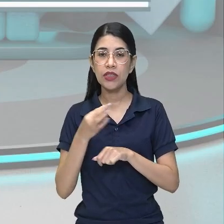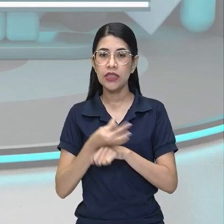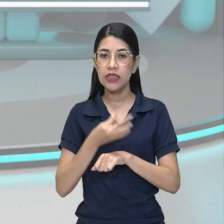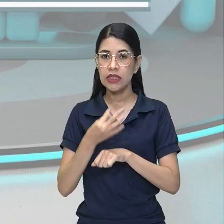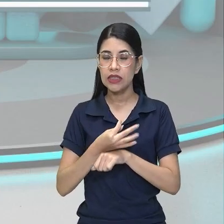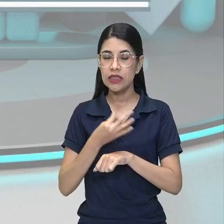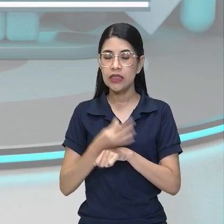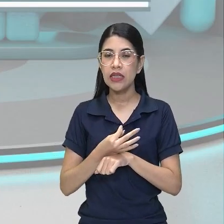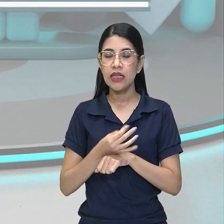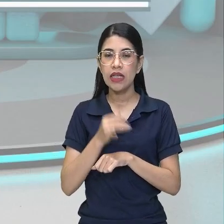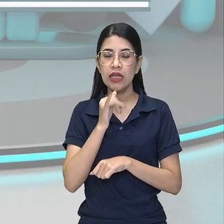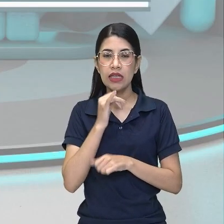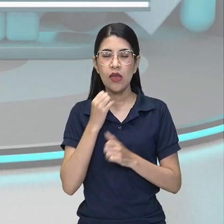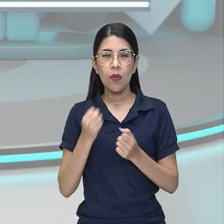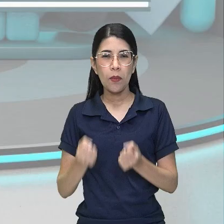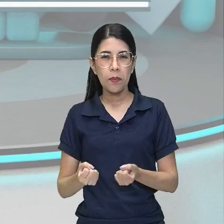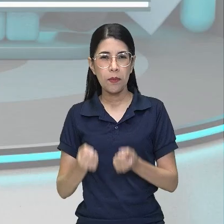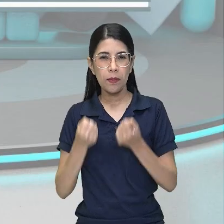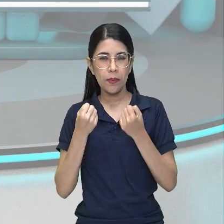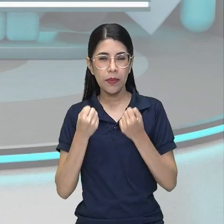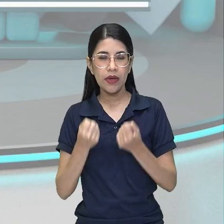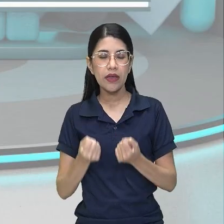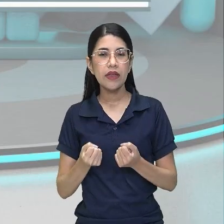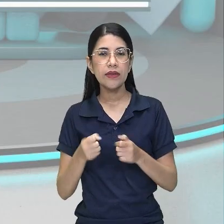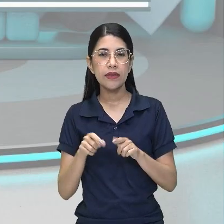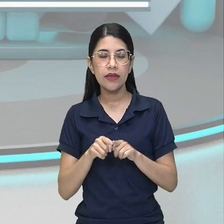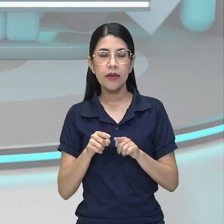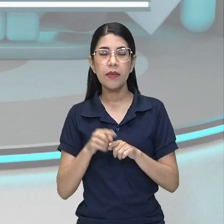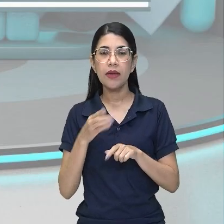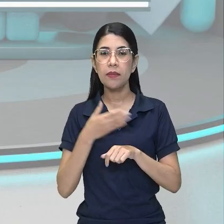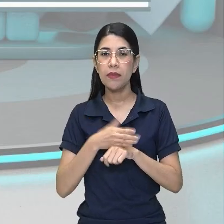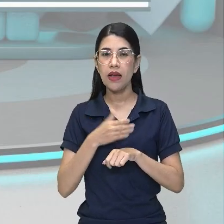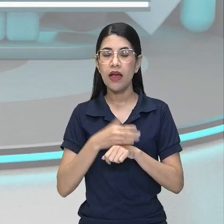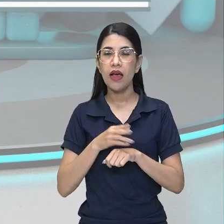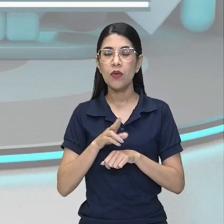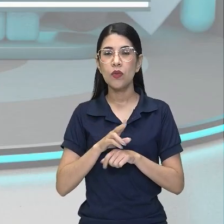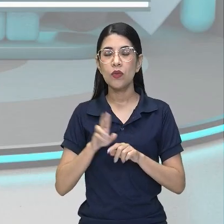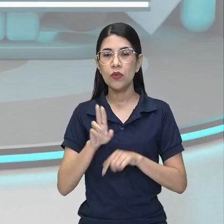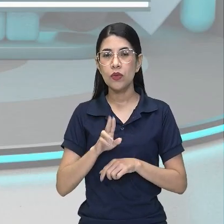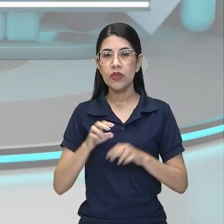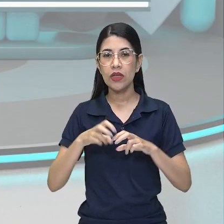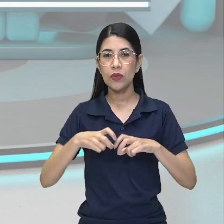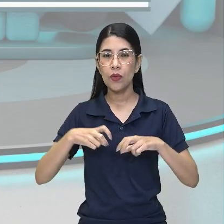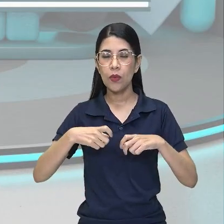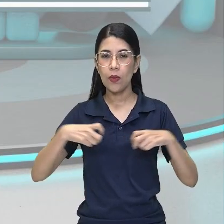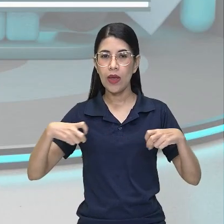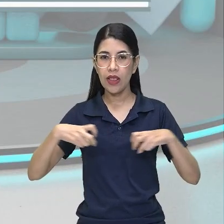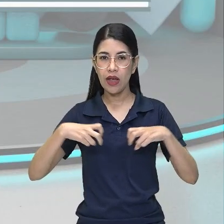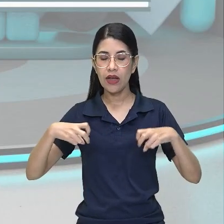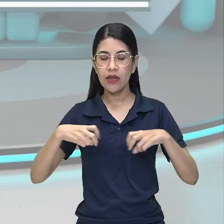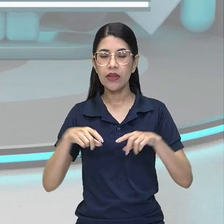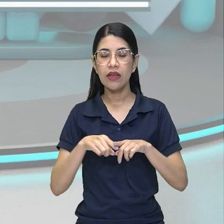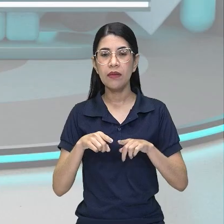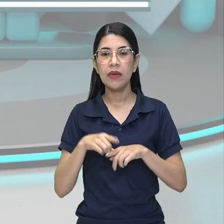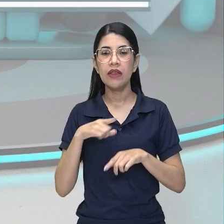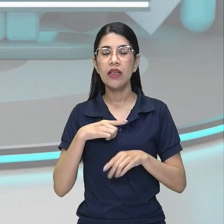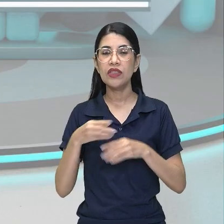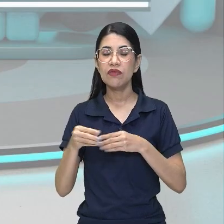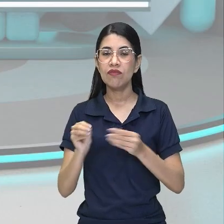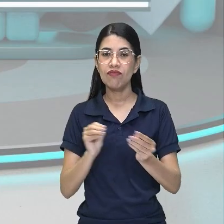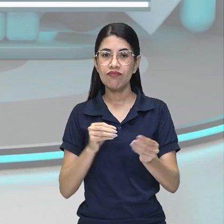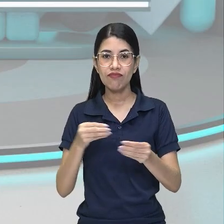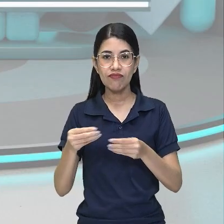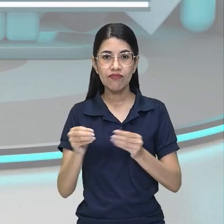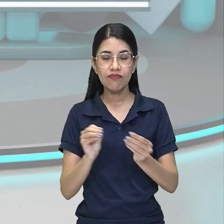como levantamento de peso e treinamento com elásticos. Também temos a presença de exercícios de